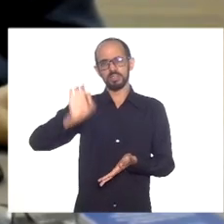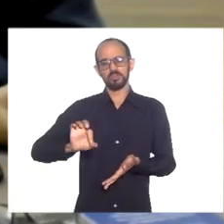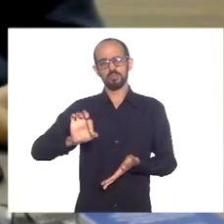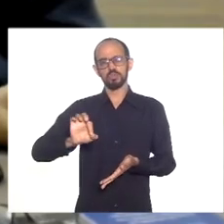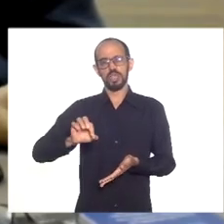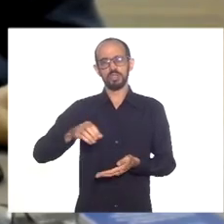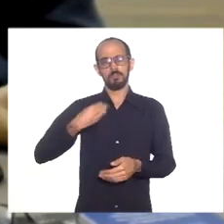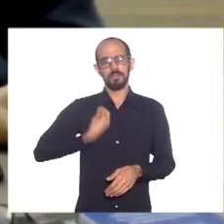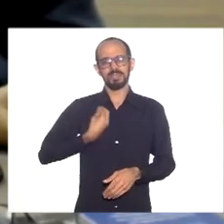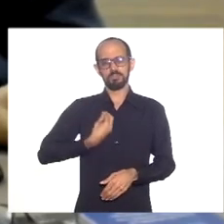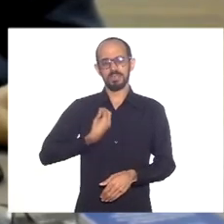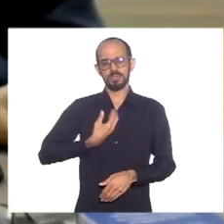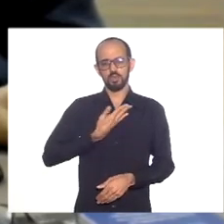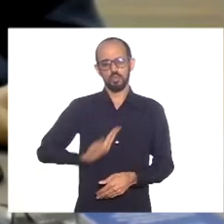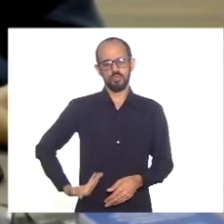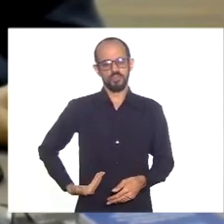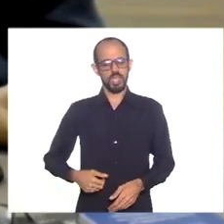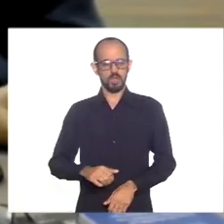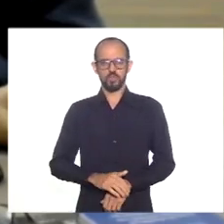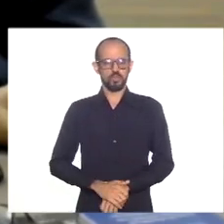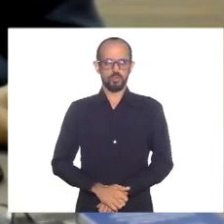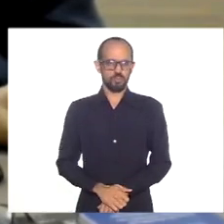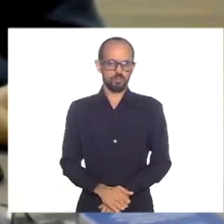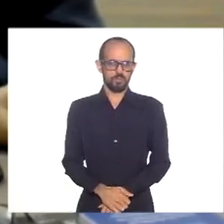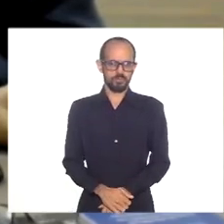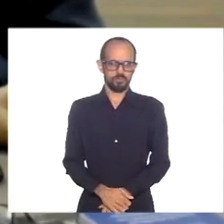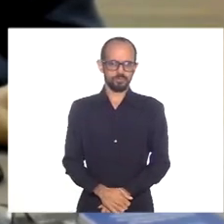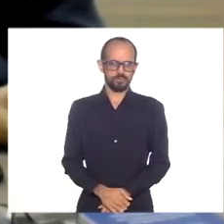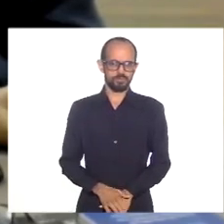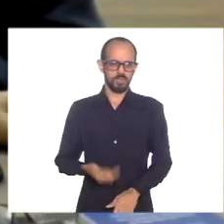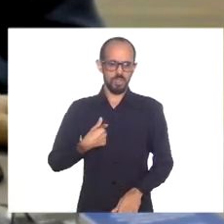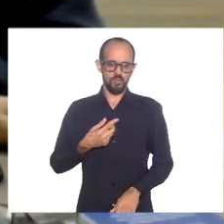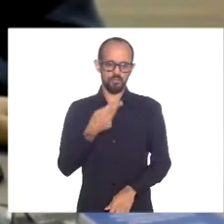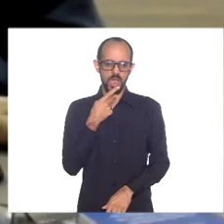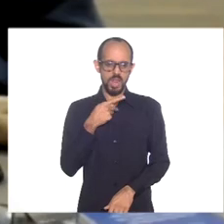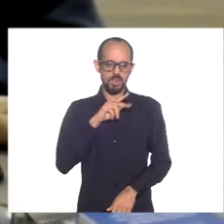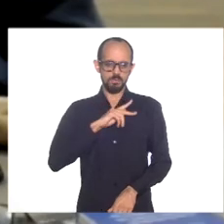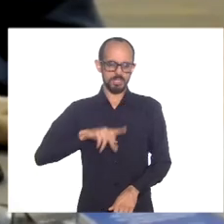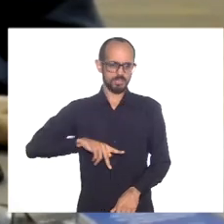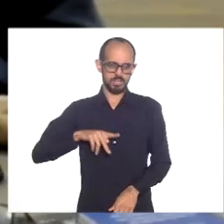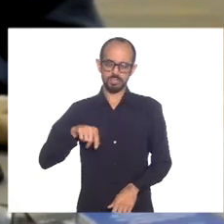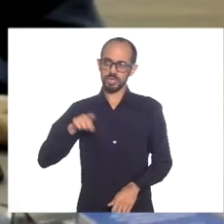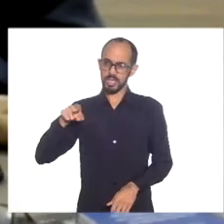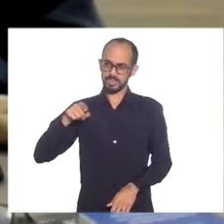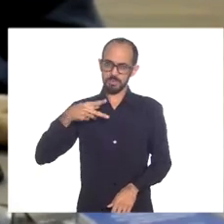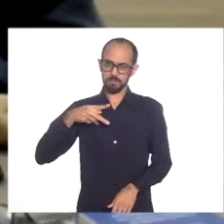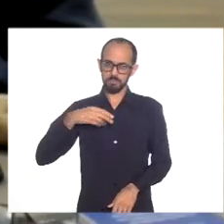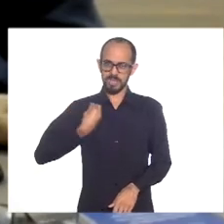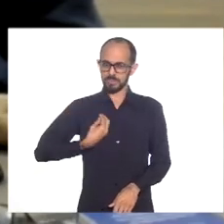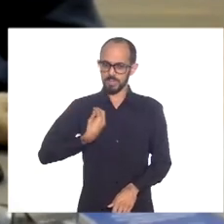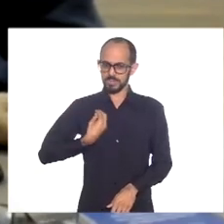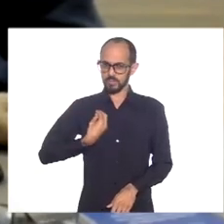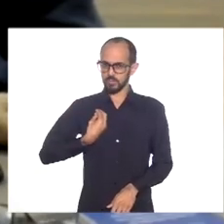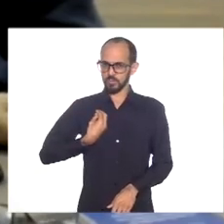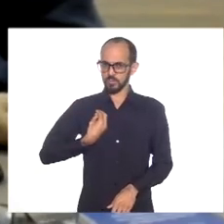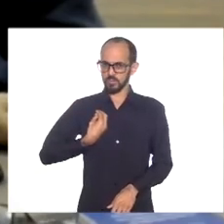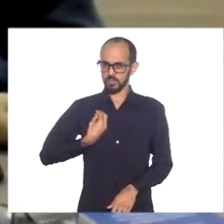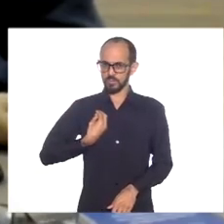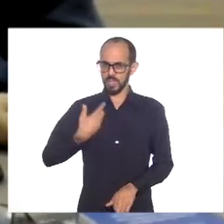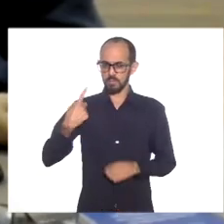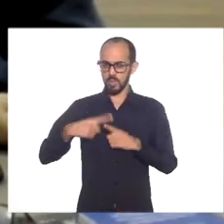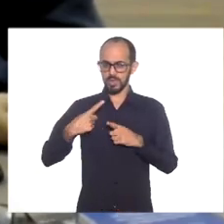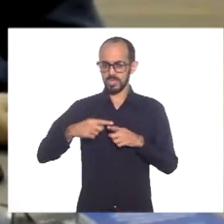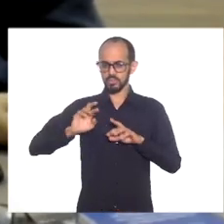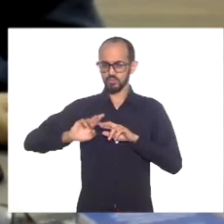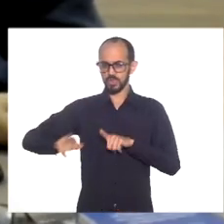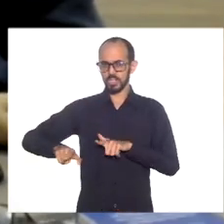governo, 76% da participação do governo. Aí eu falei para o presidente, e essa participação? Porque, diferentemente de uma indústria